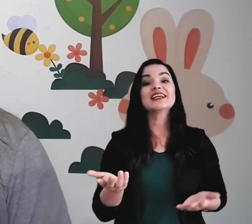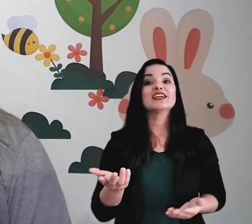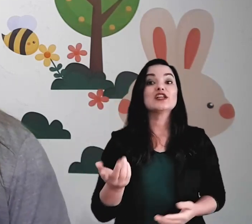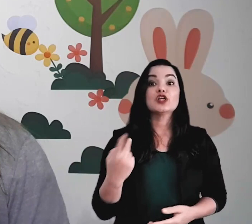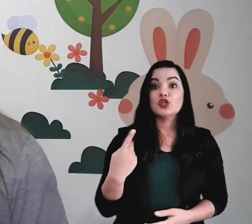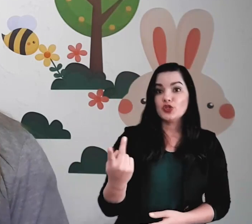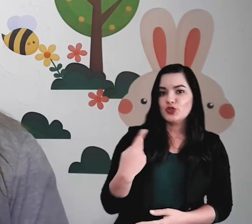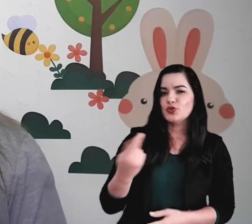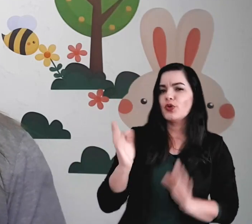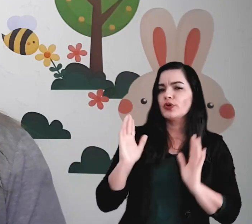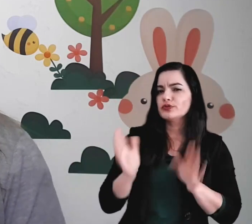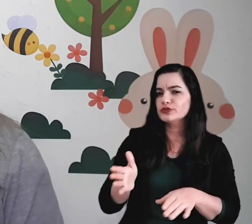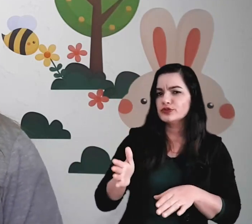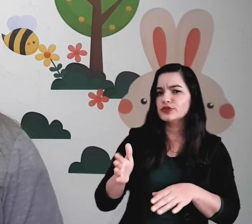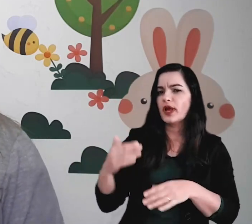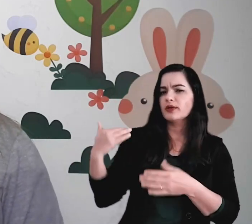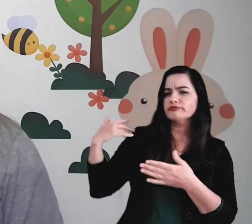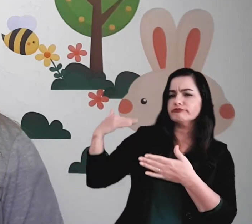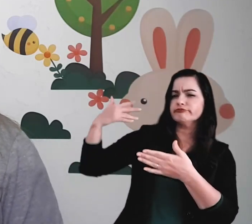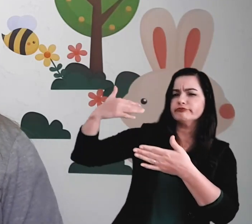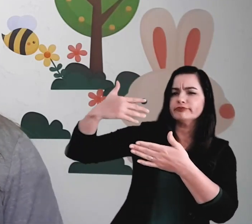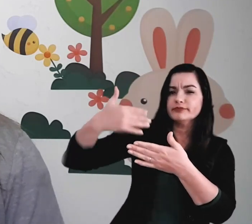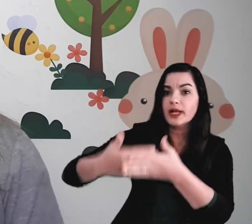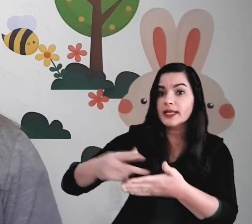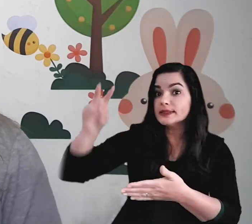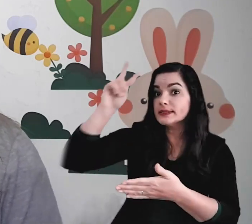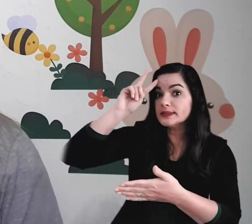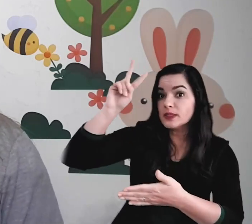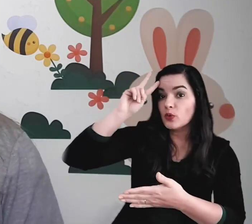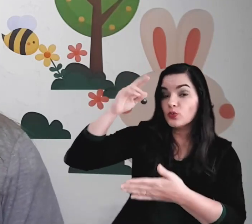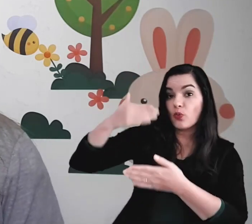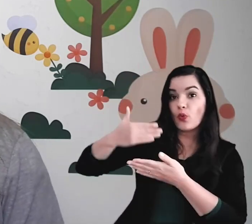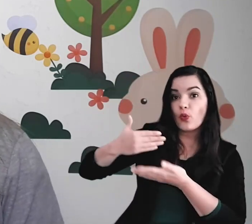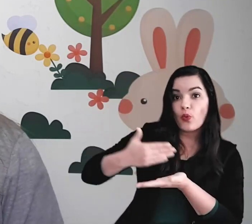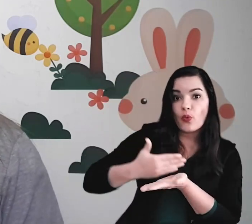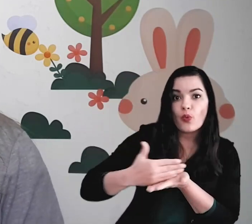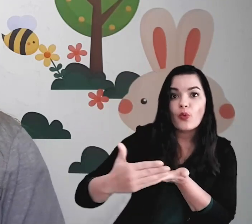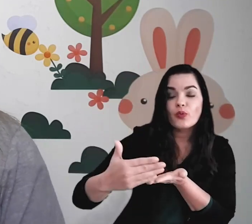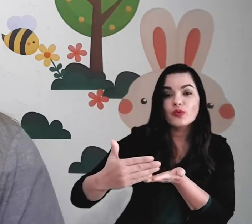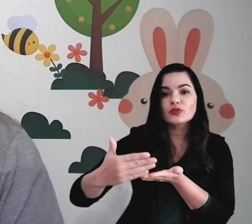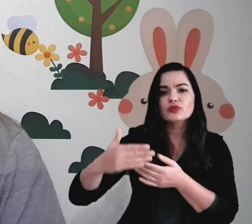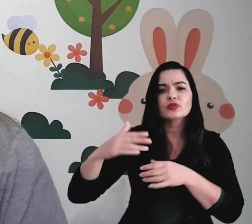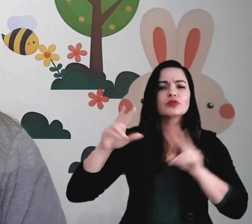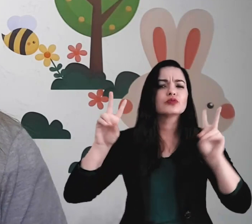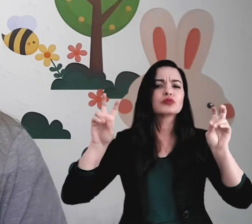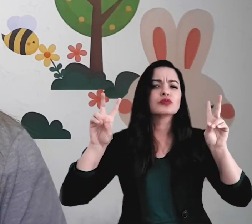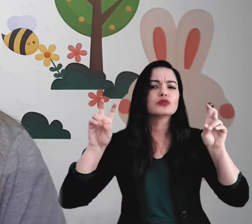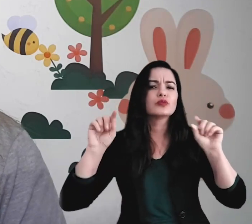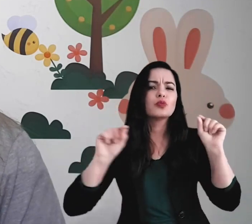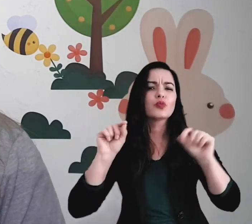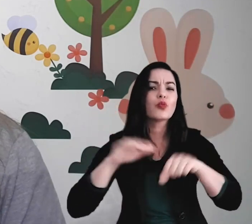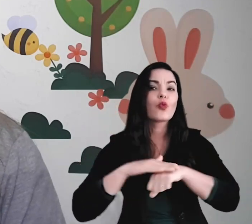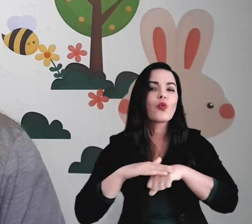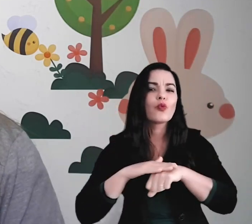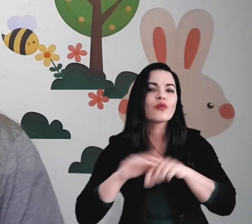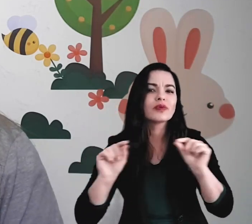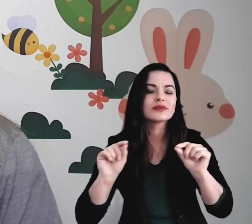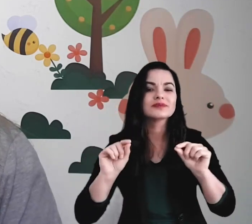estamos conversando desde segunda-feira, falando sobre os animais, eu já contei algumas